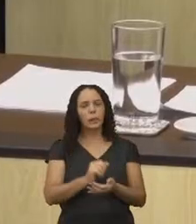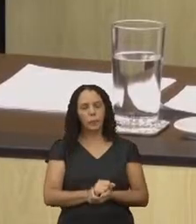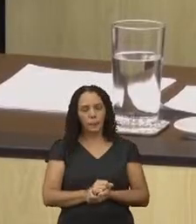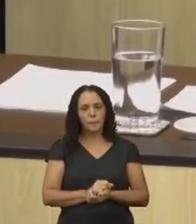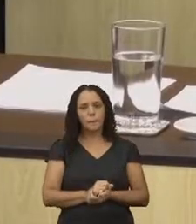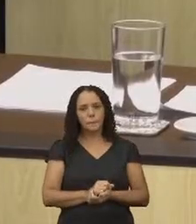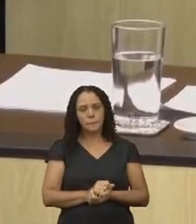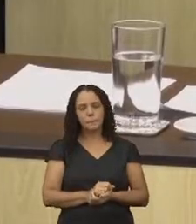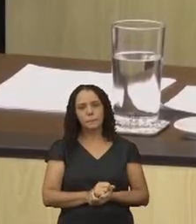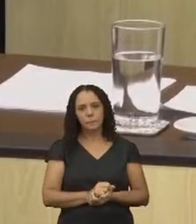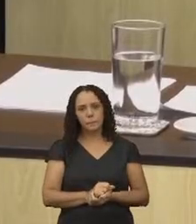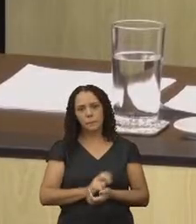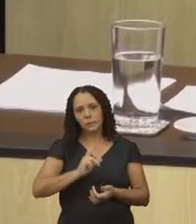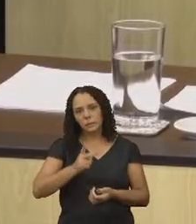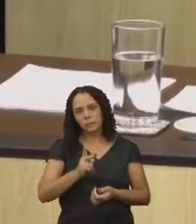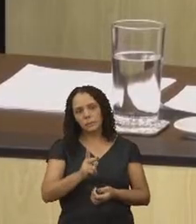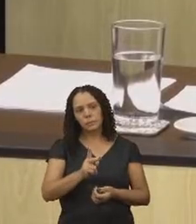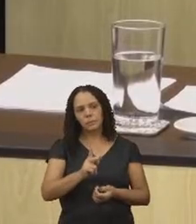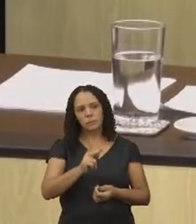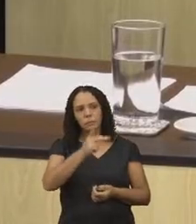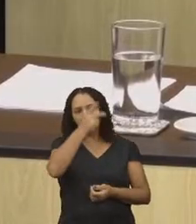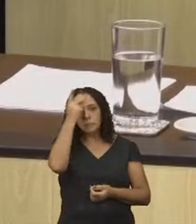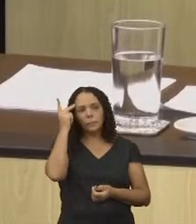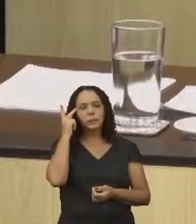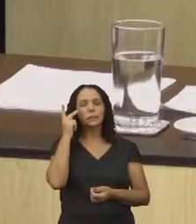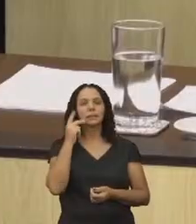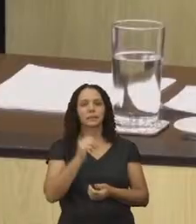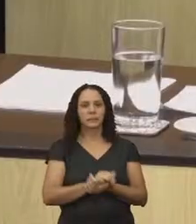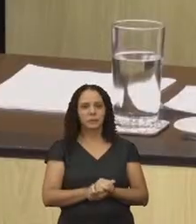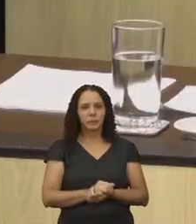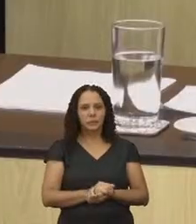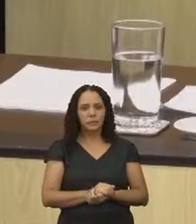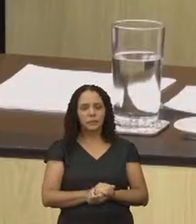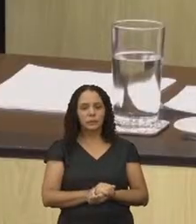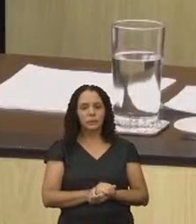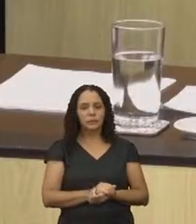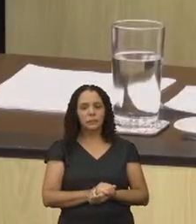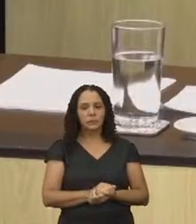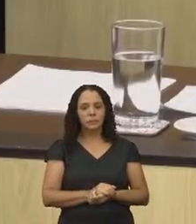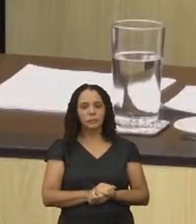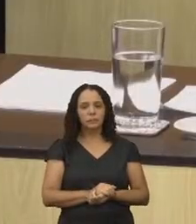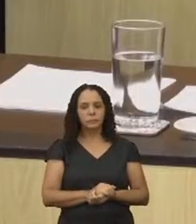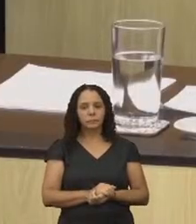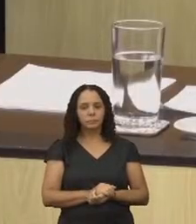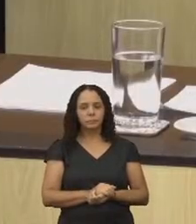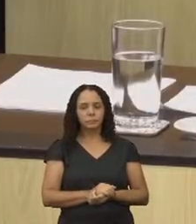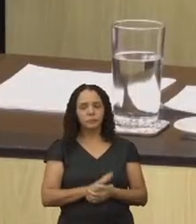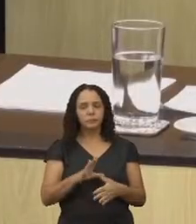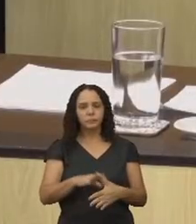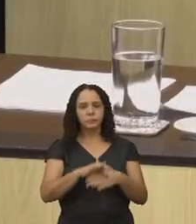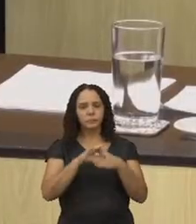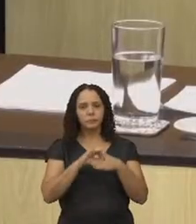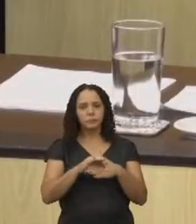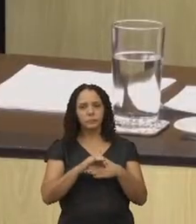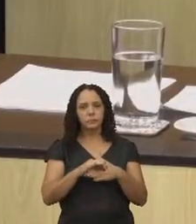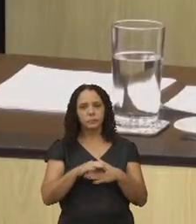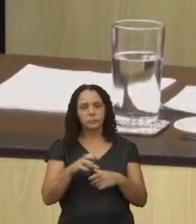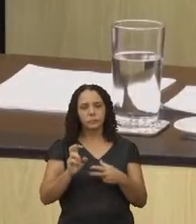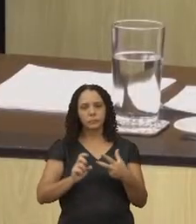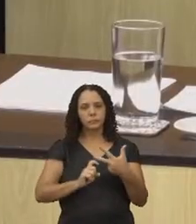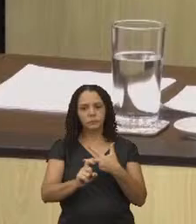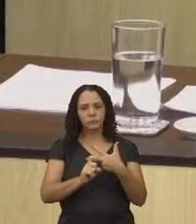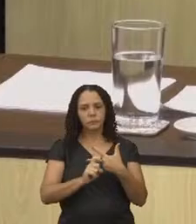de munícipes, vem respeitosamente solicitar especial atenção do chefe do Poder Executivo Estadual quanto